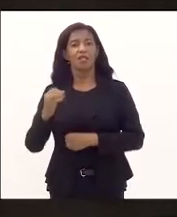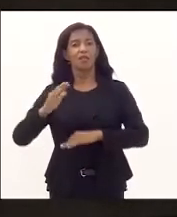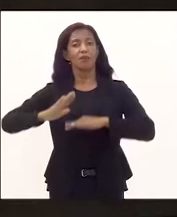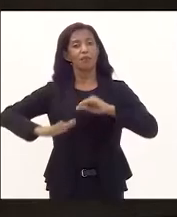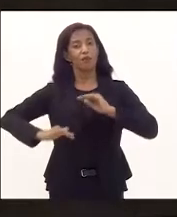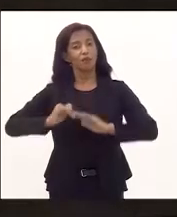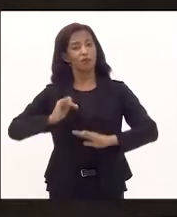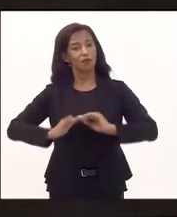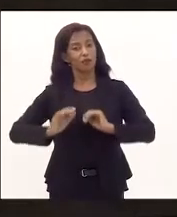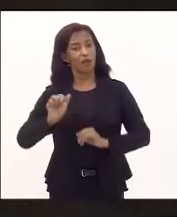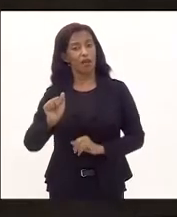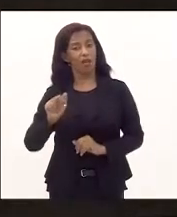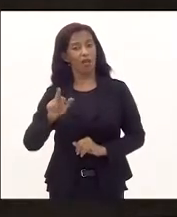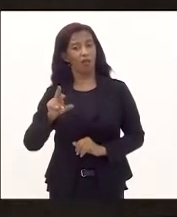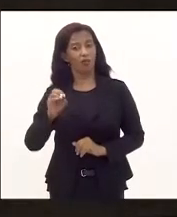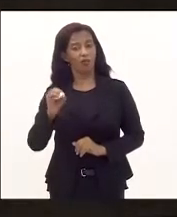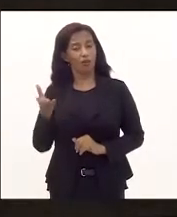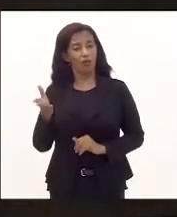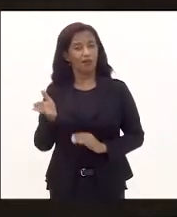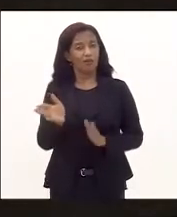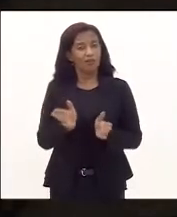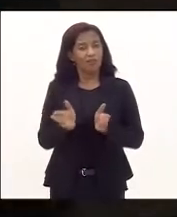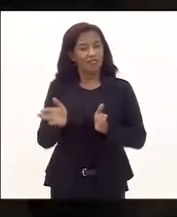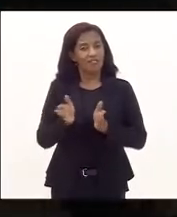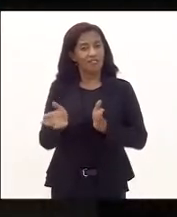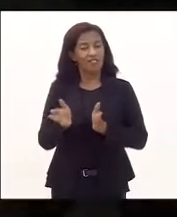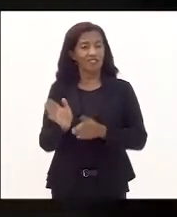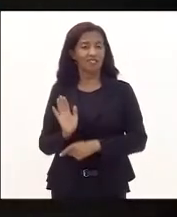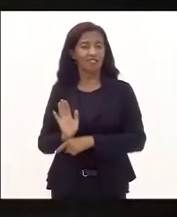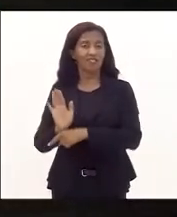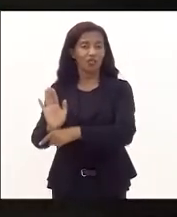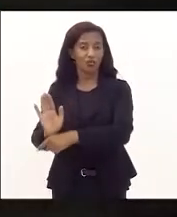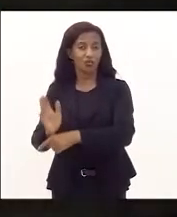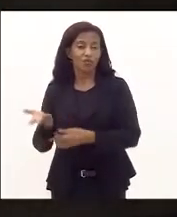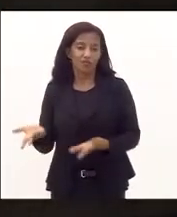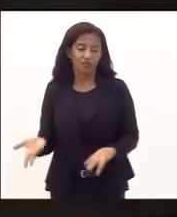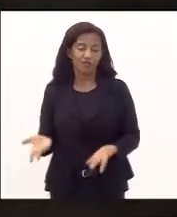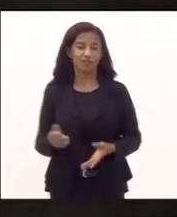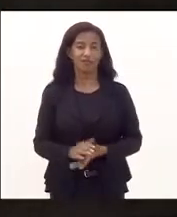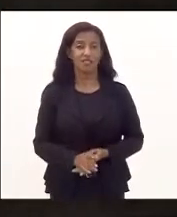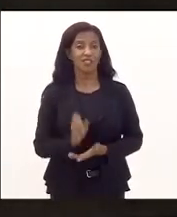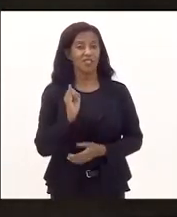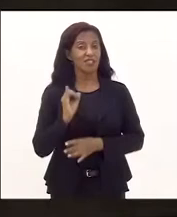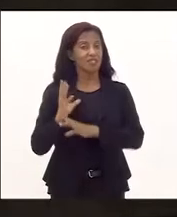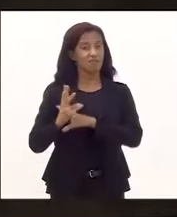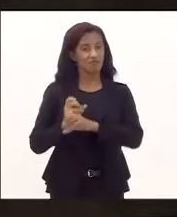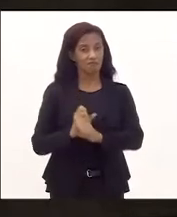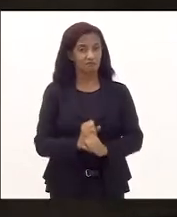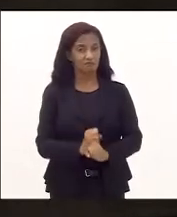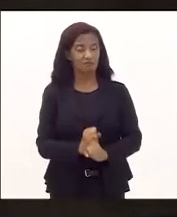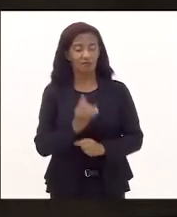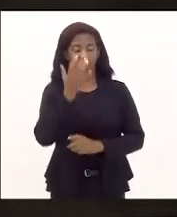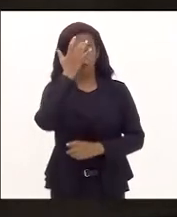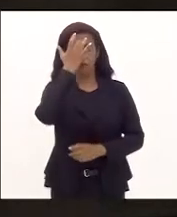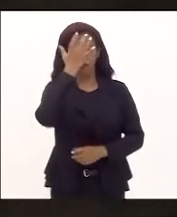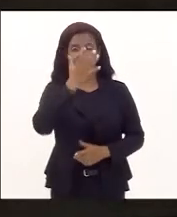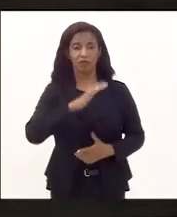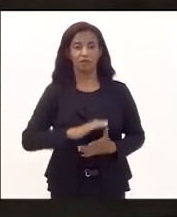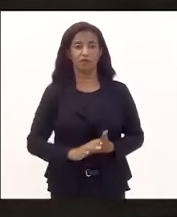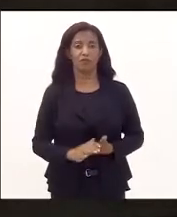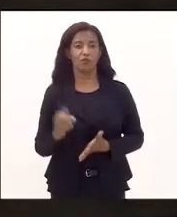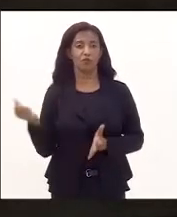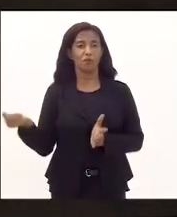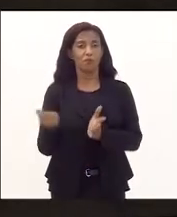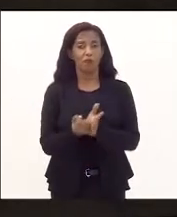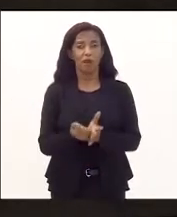autônomos terão acesso a esse incentivo. E aí se calcula facilmente o